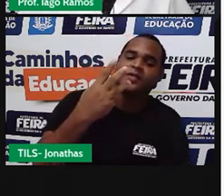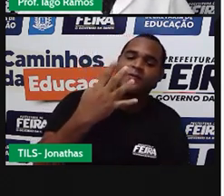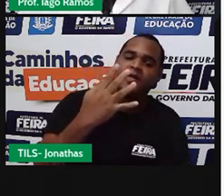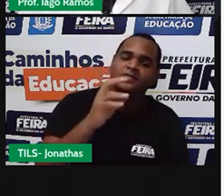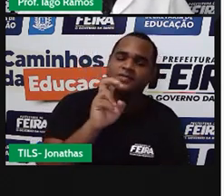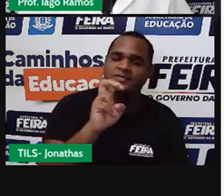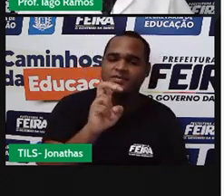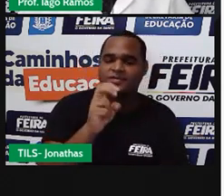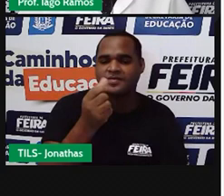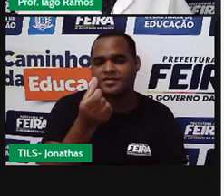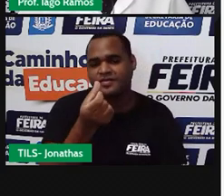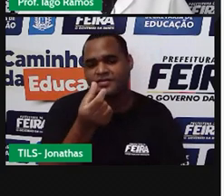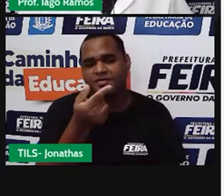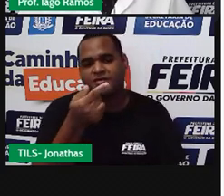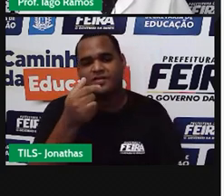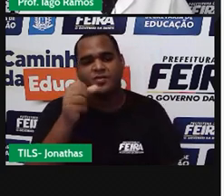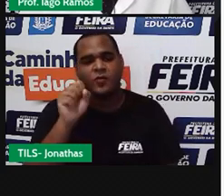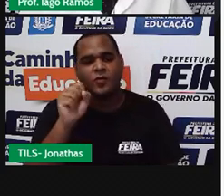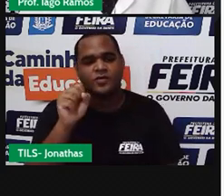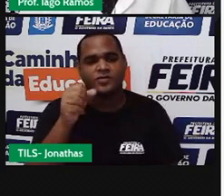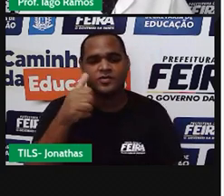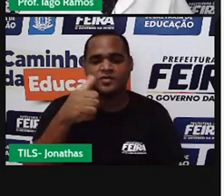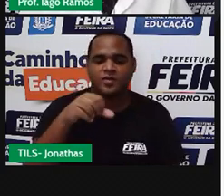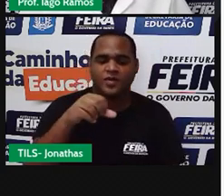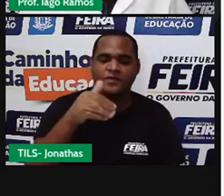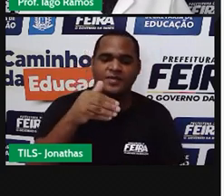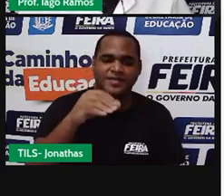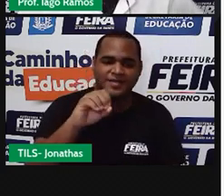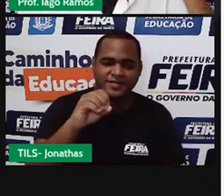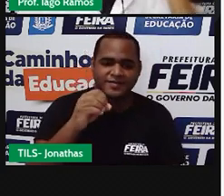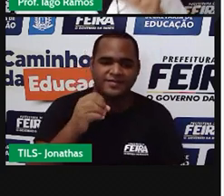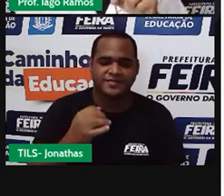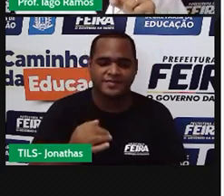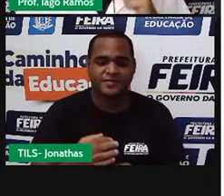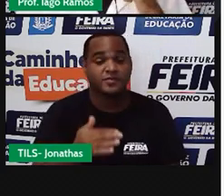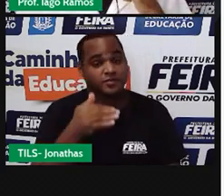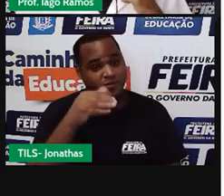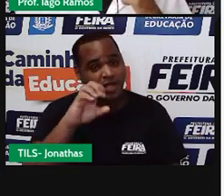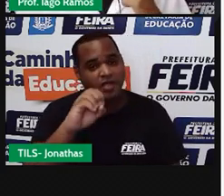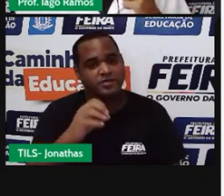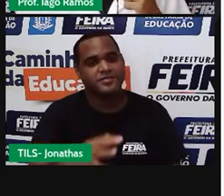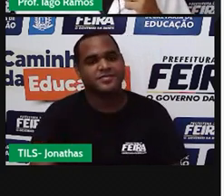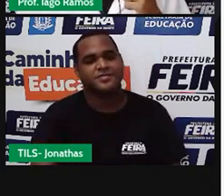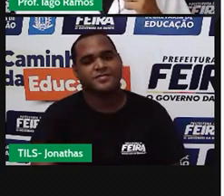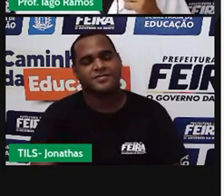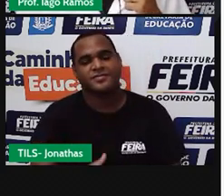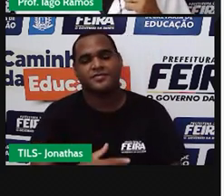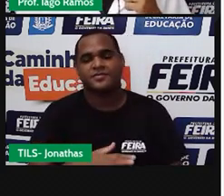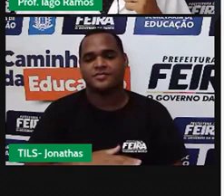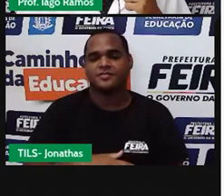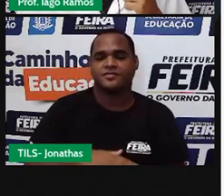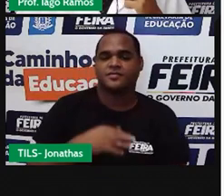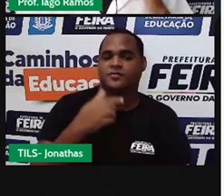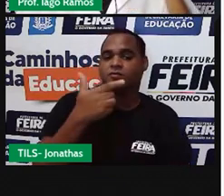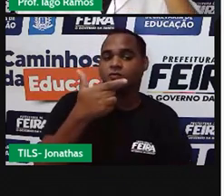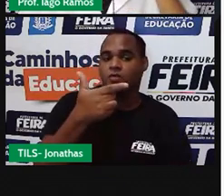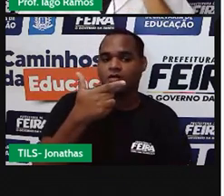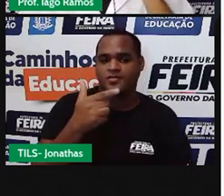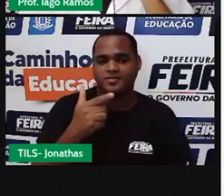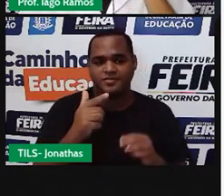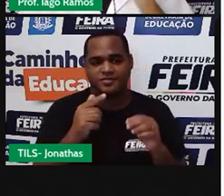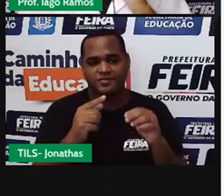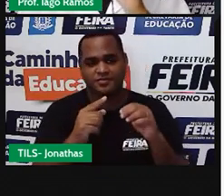6 7 8 9 10 10 dois triângulos